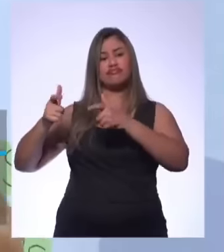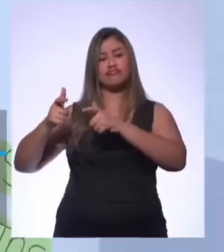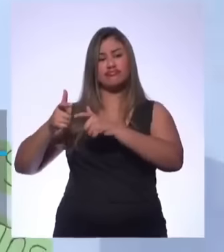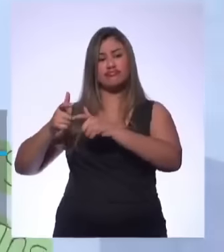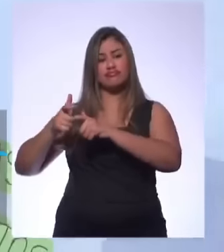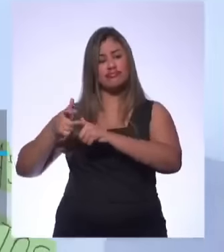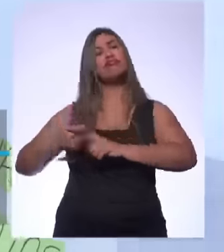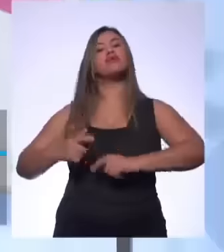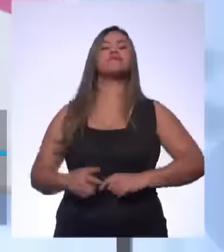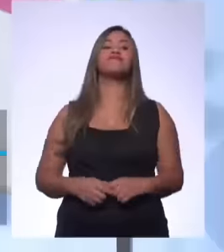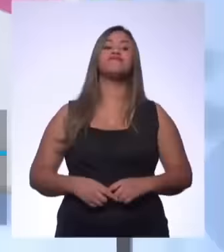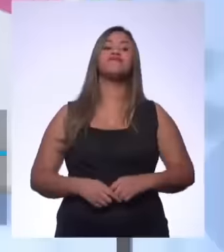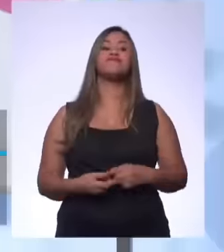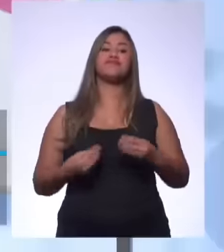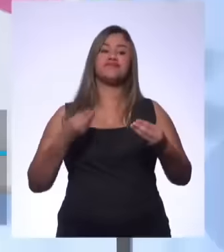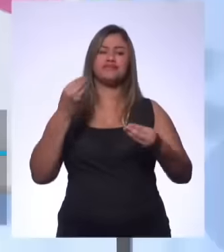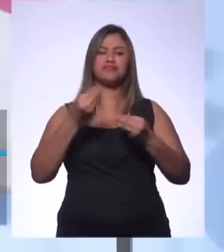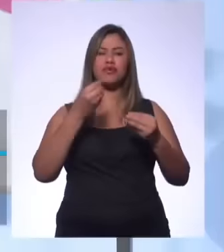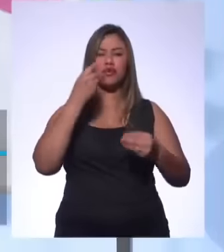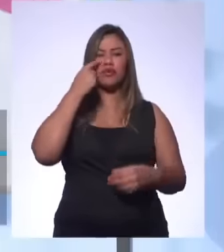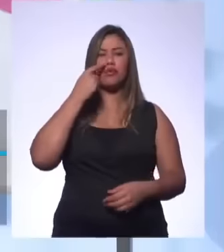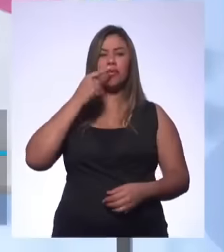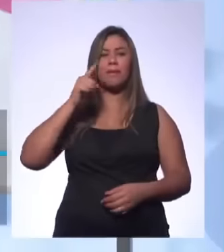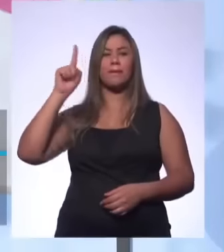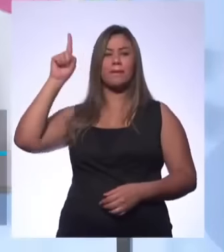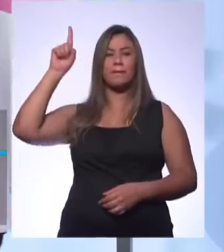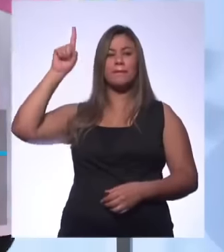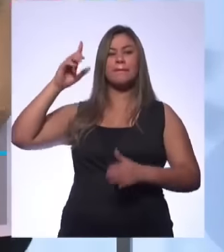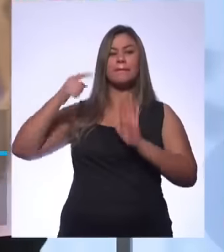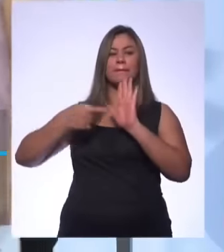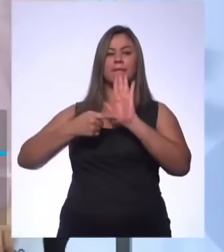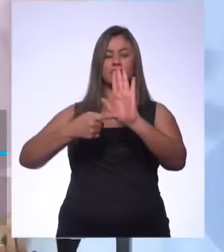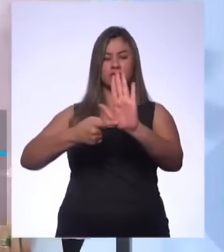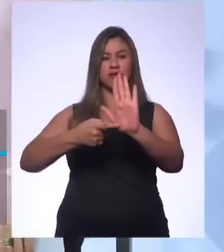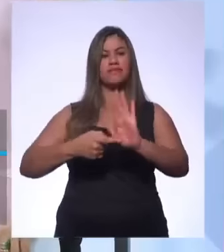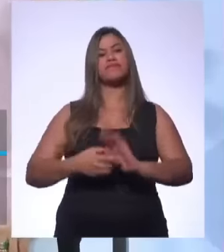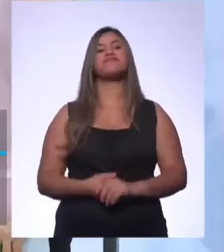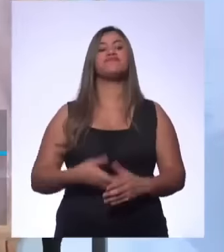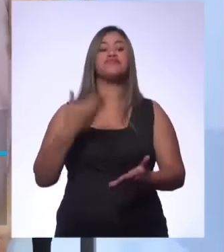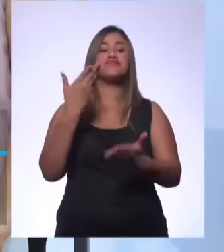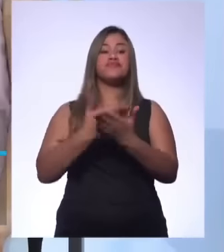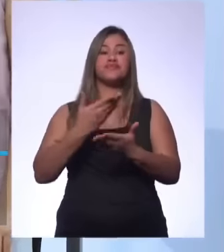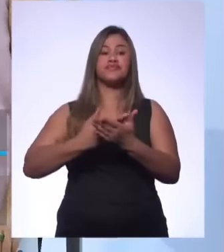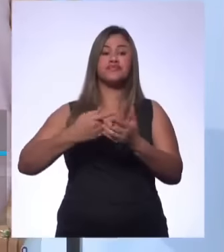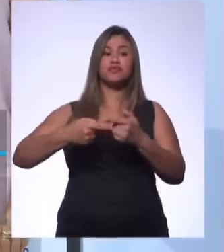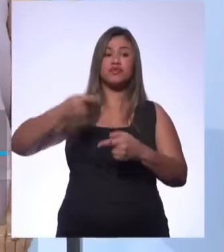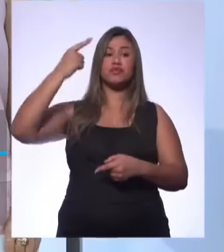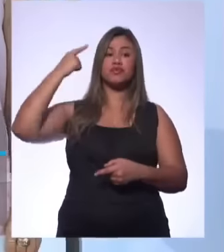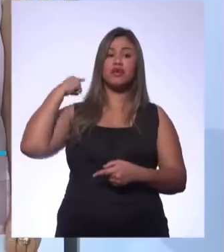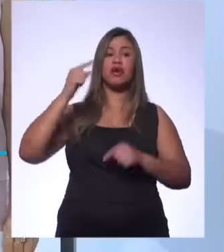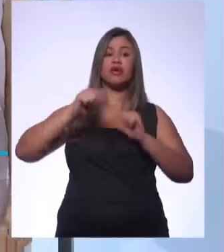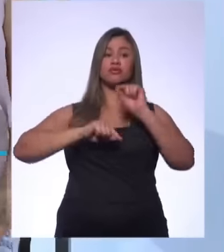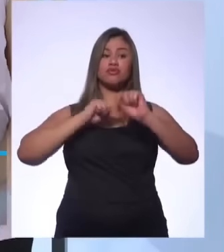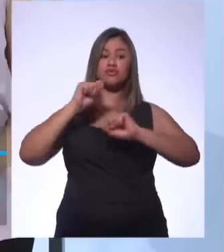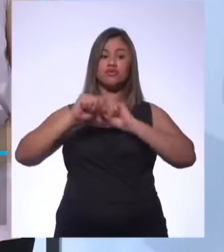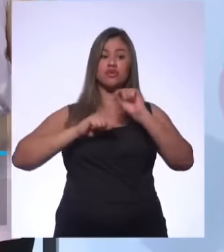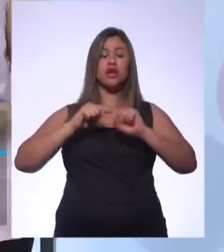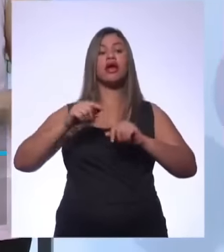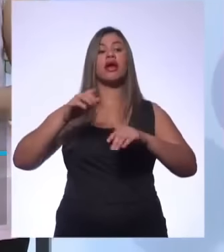que vai acontecer? Agora sim, eu vou vir aqui, ó, para cá. Na aula passada, eu falei para vocês da construção